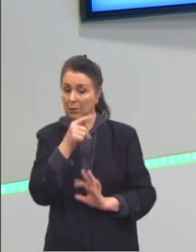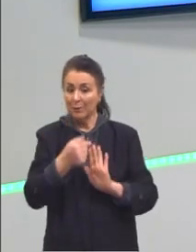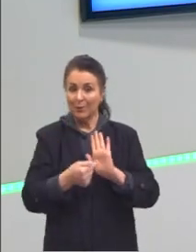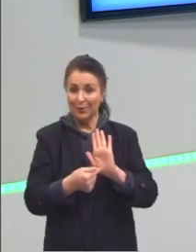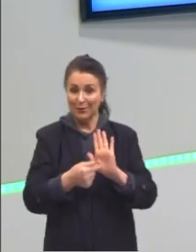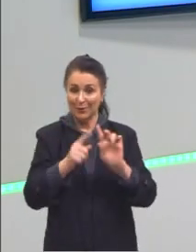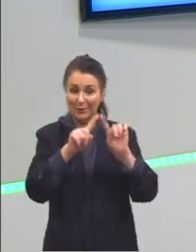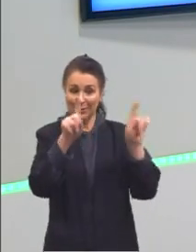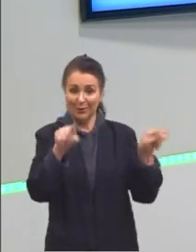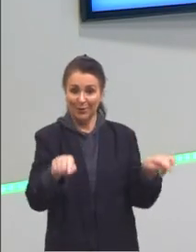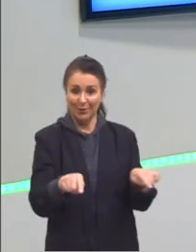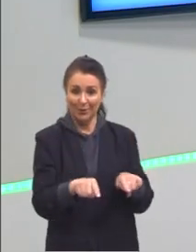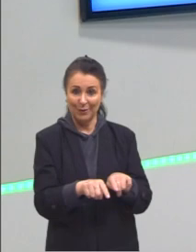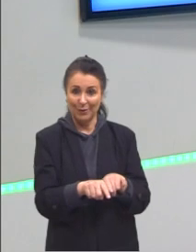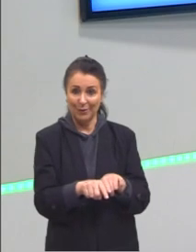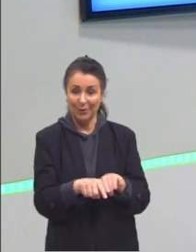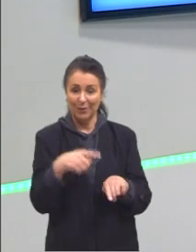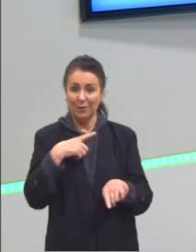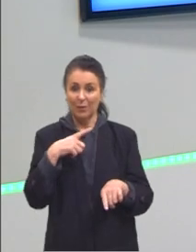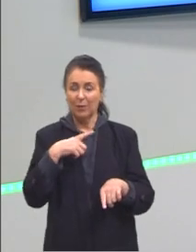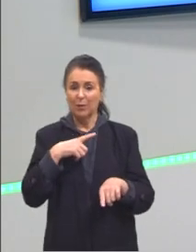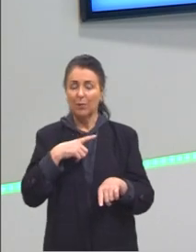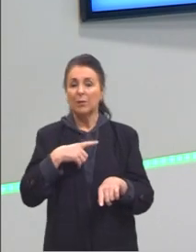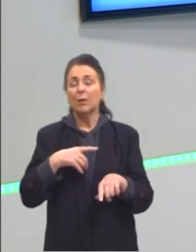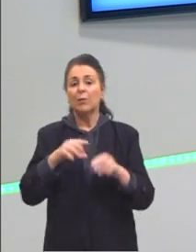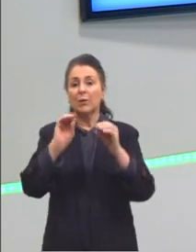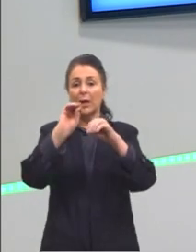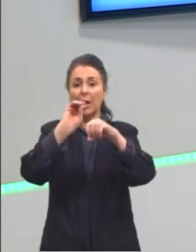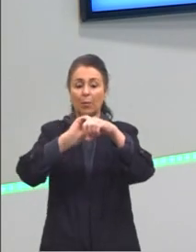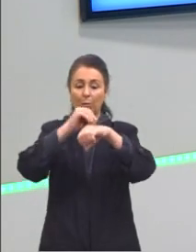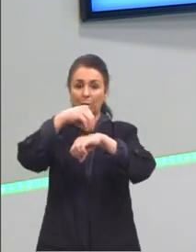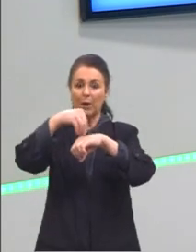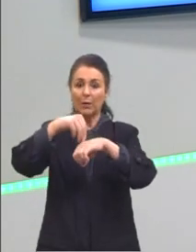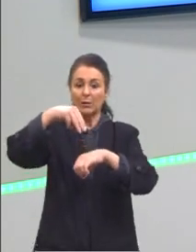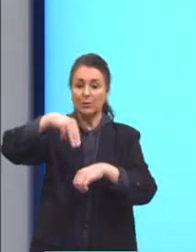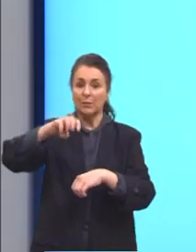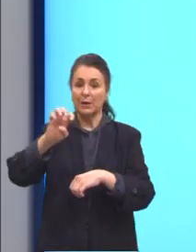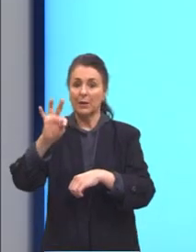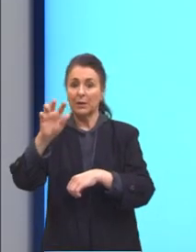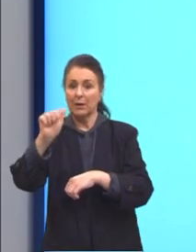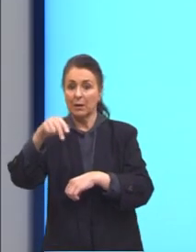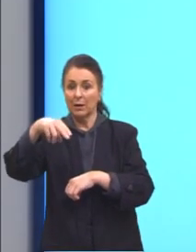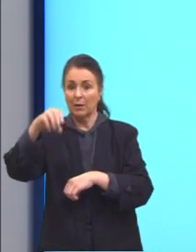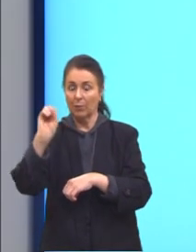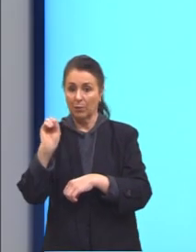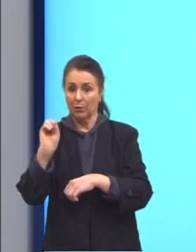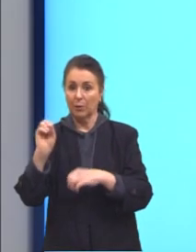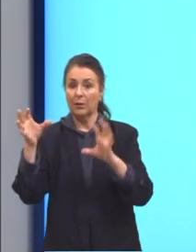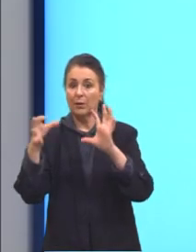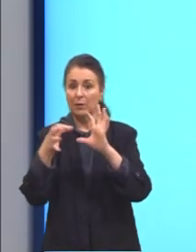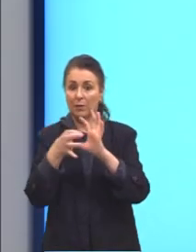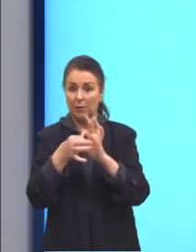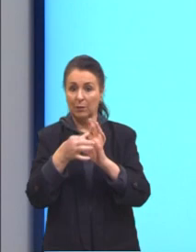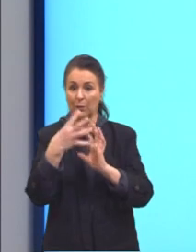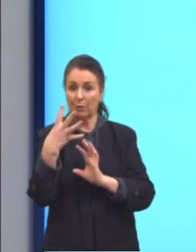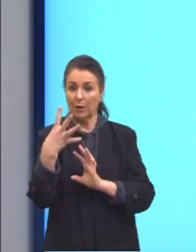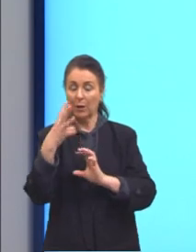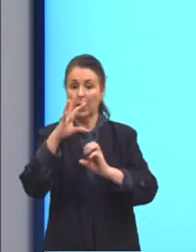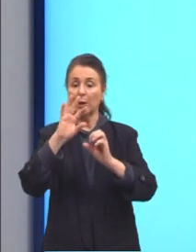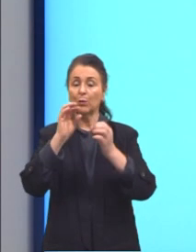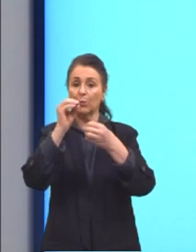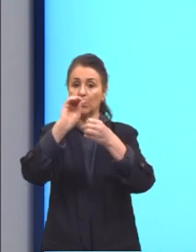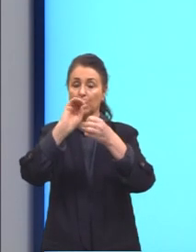quadro formando por exemplo molécula de metano que é um carbono ligado a quatro átomos de hidrogênio e e